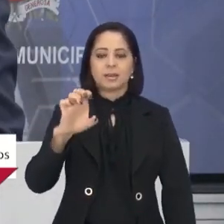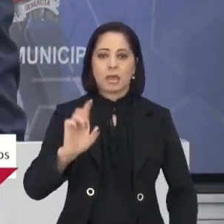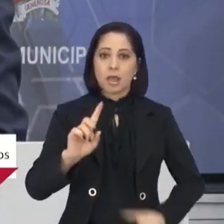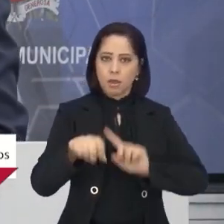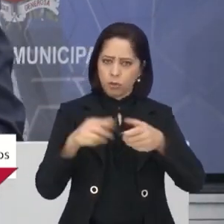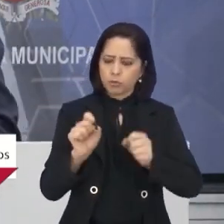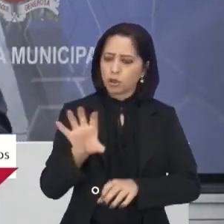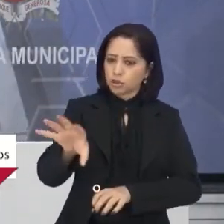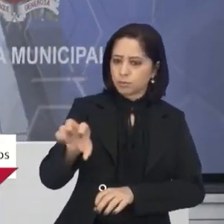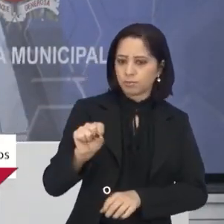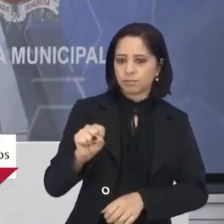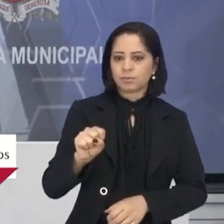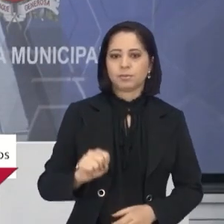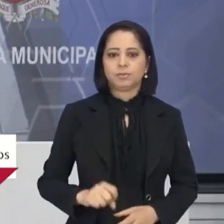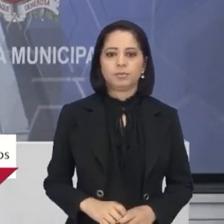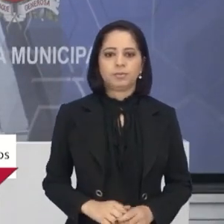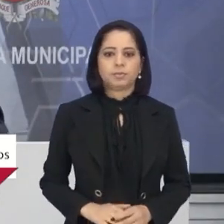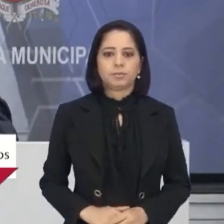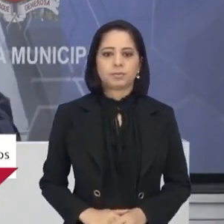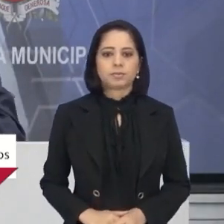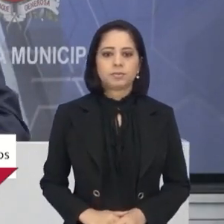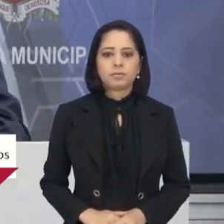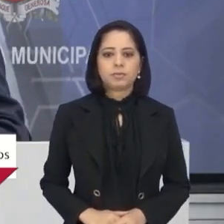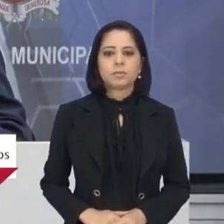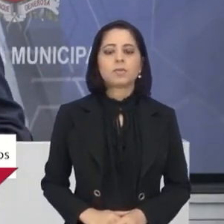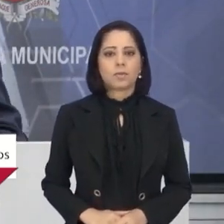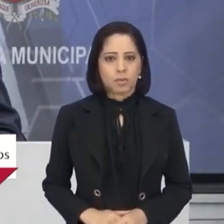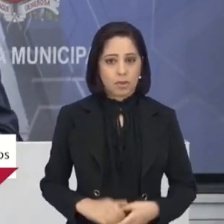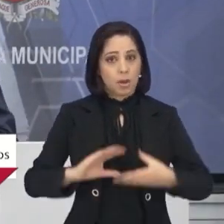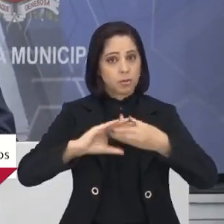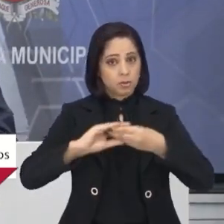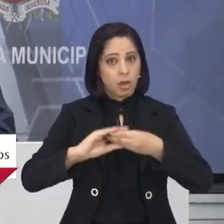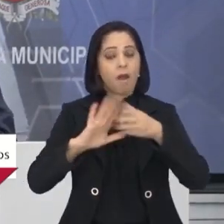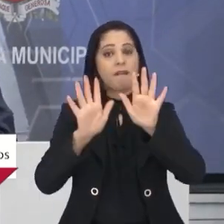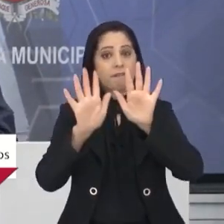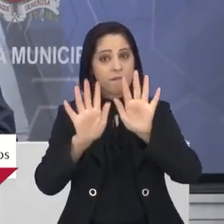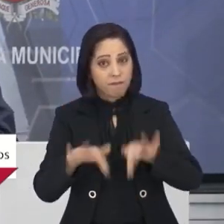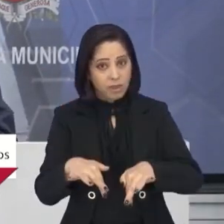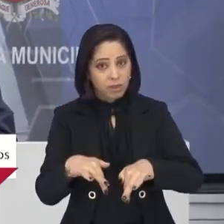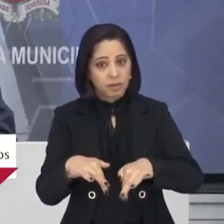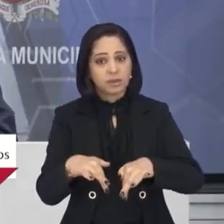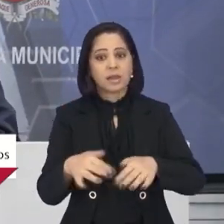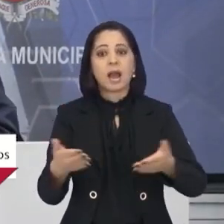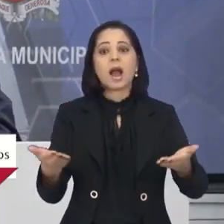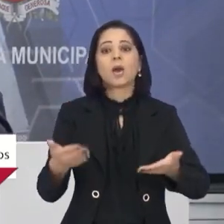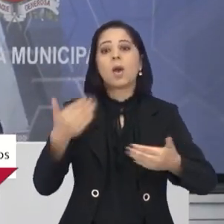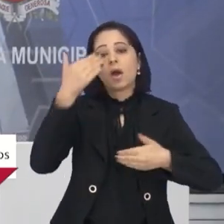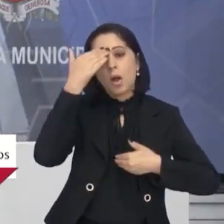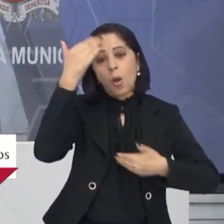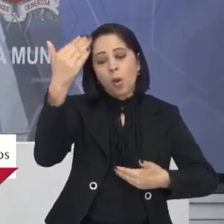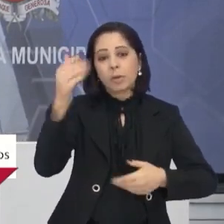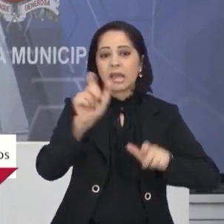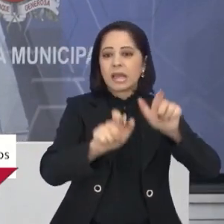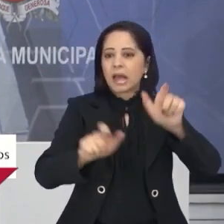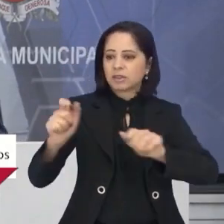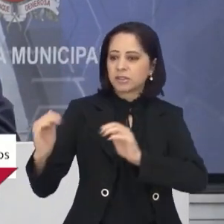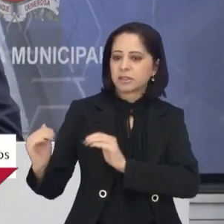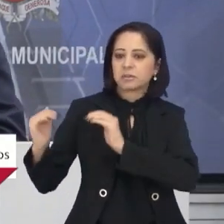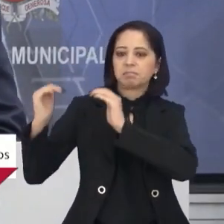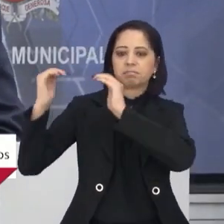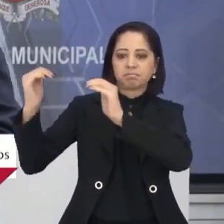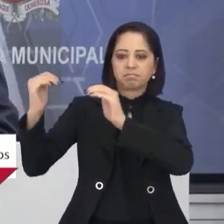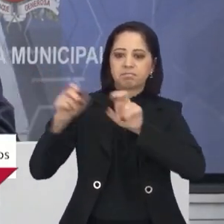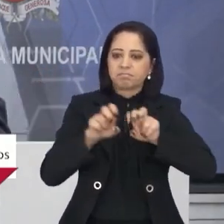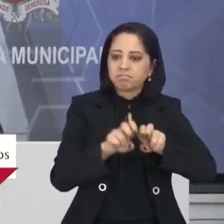ser retirado feitas as saudações e as falas nós agradecemos às autoridades que compuseram a nossa